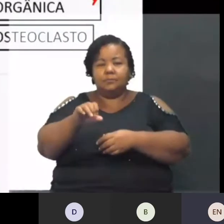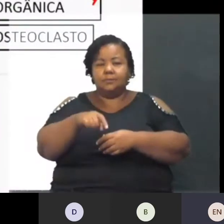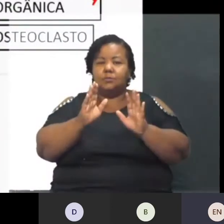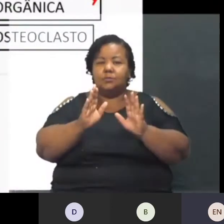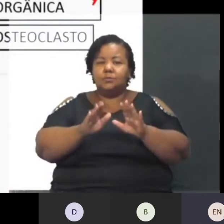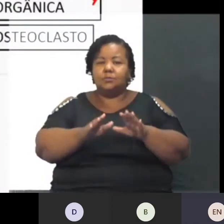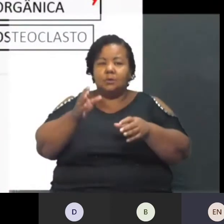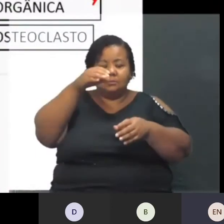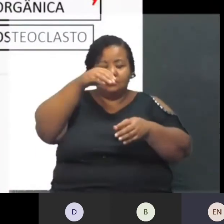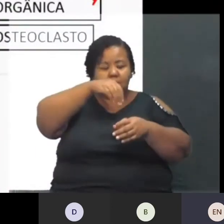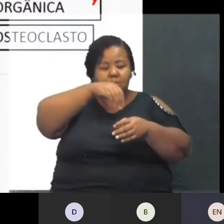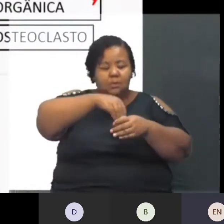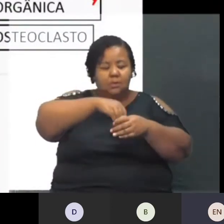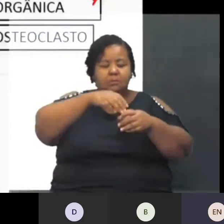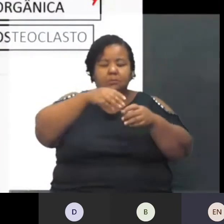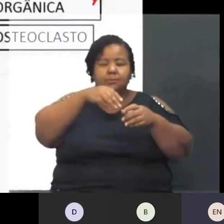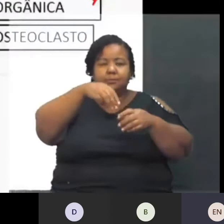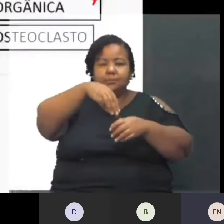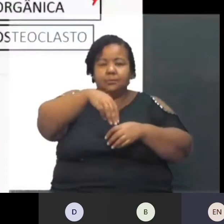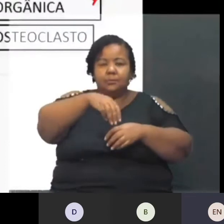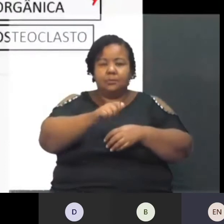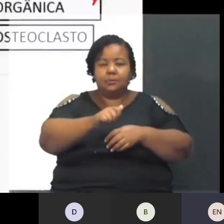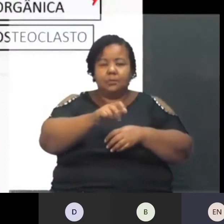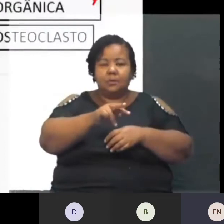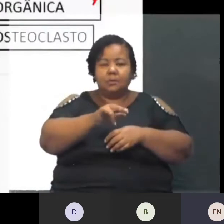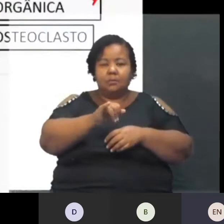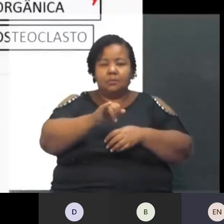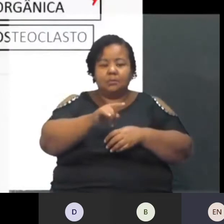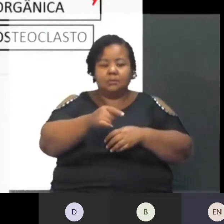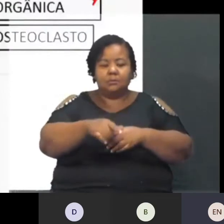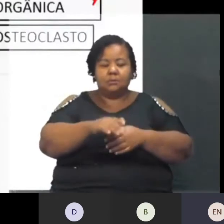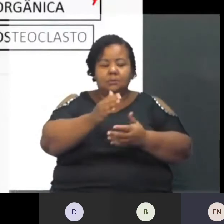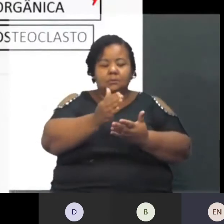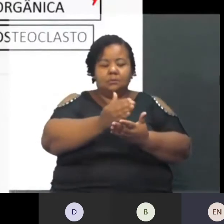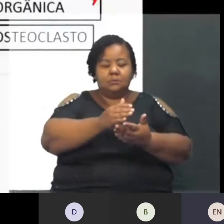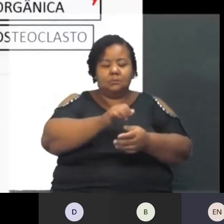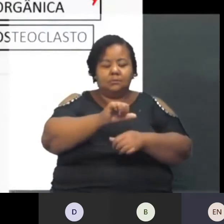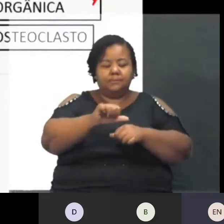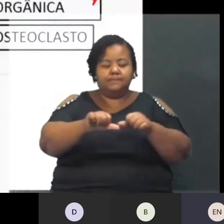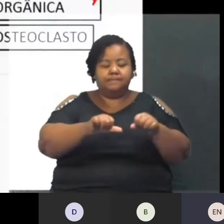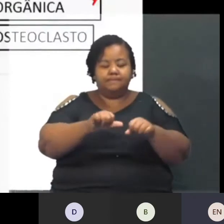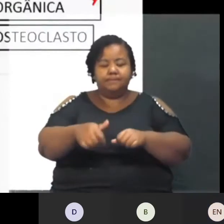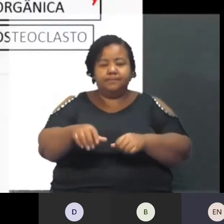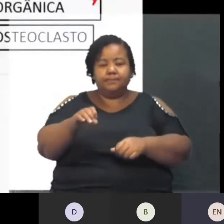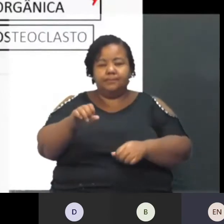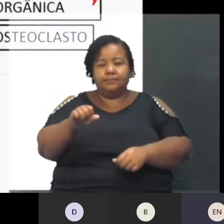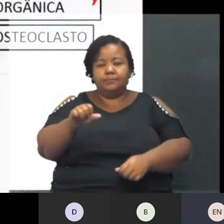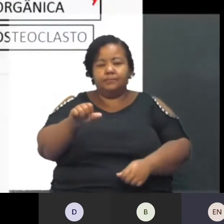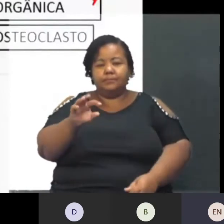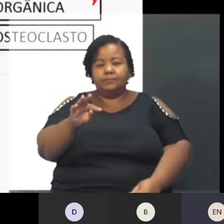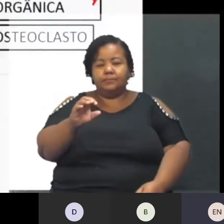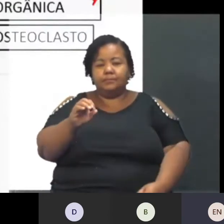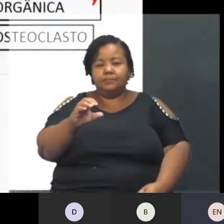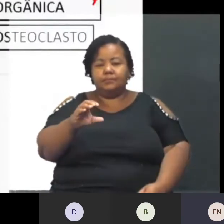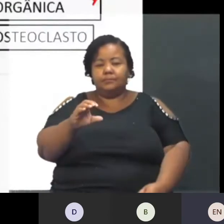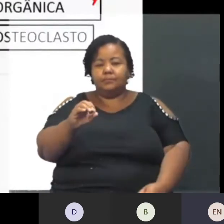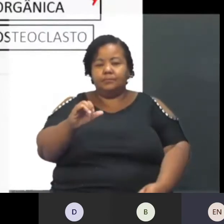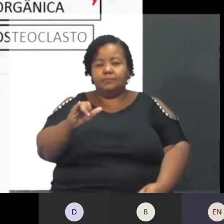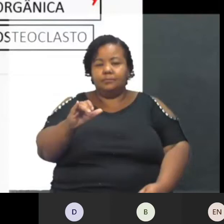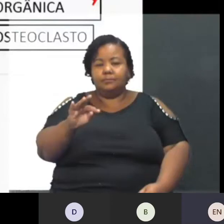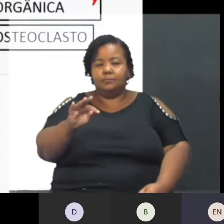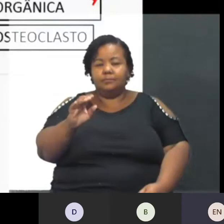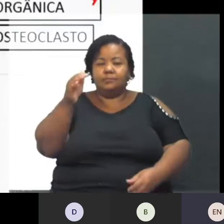vez aprisionado dentro dessa matriz óssea, eles se diferenciam em osteócitos. Então, reparem que dentro da